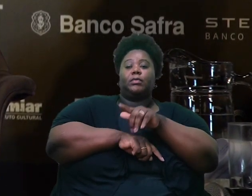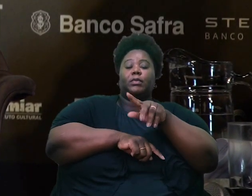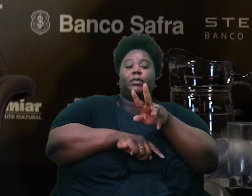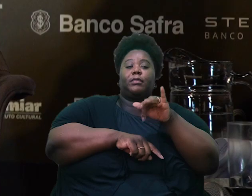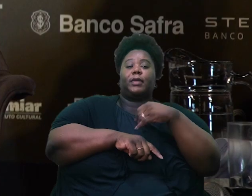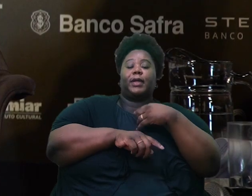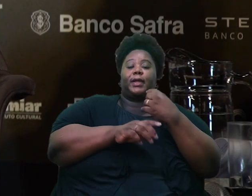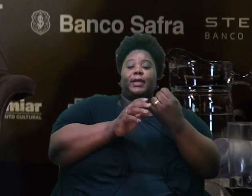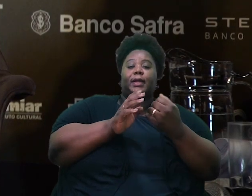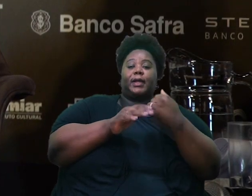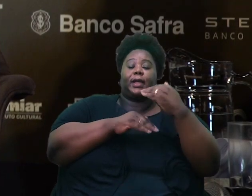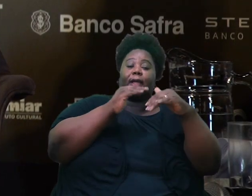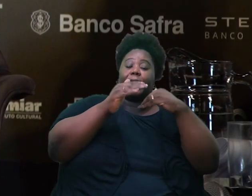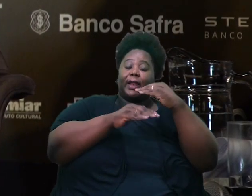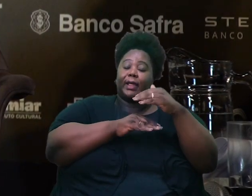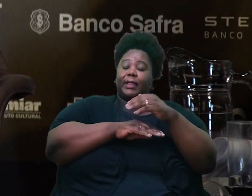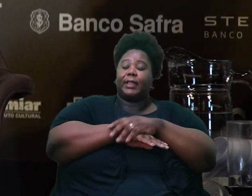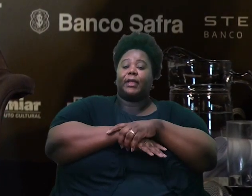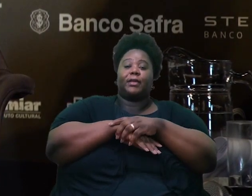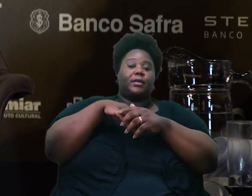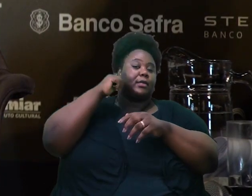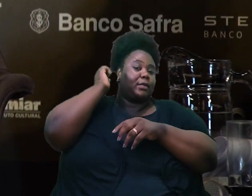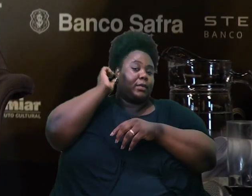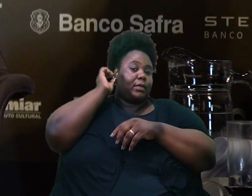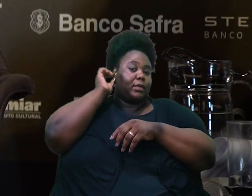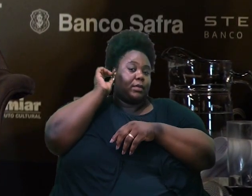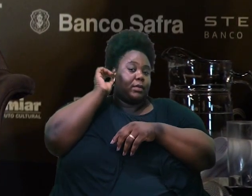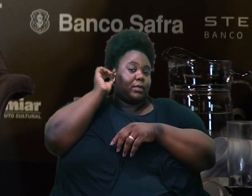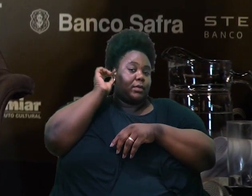ser guiada